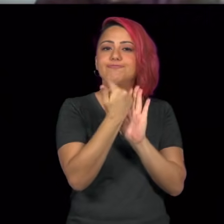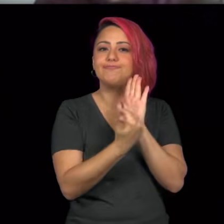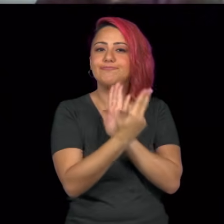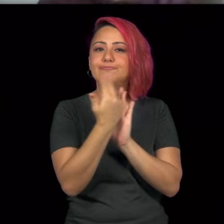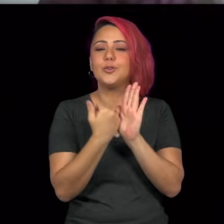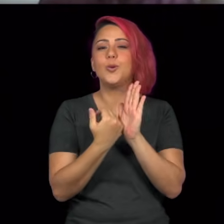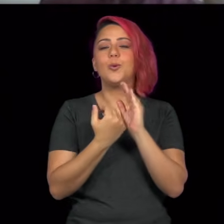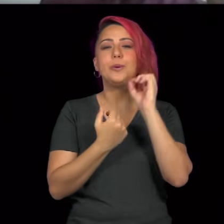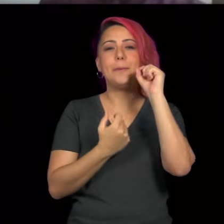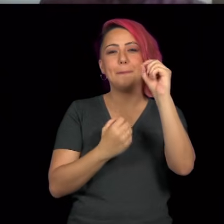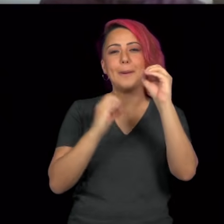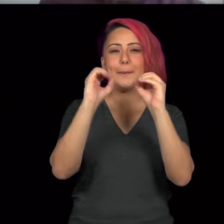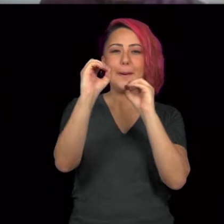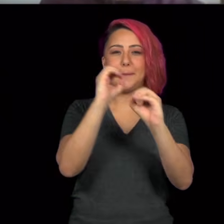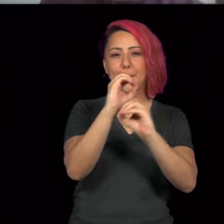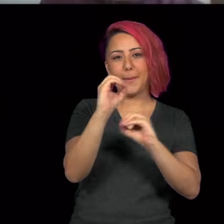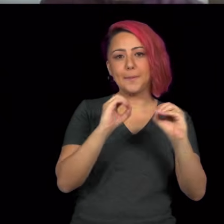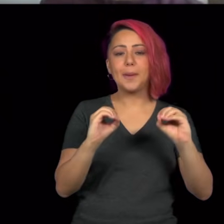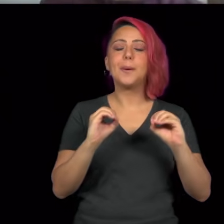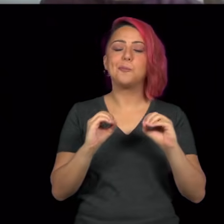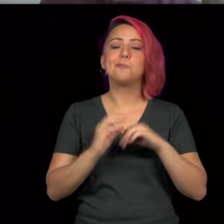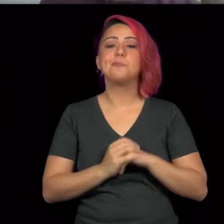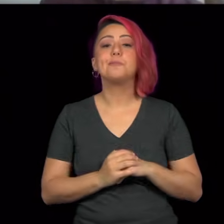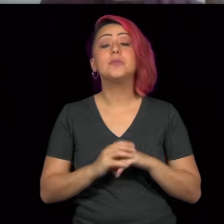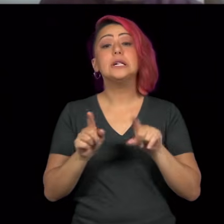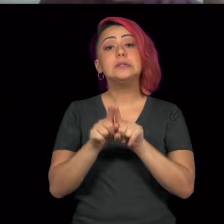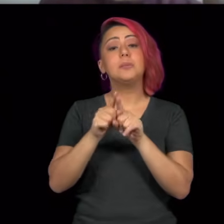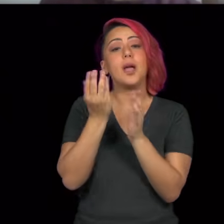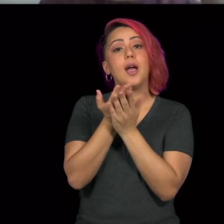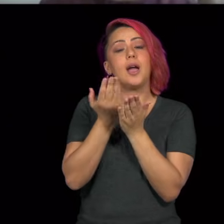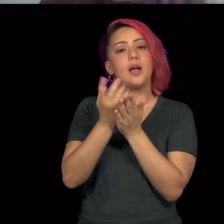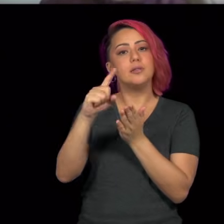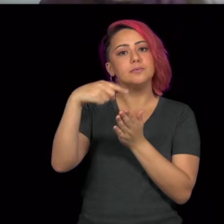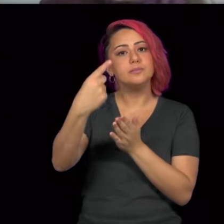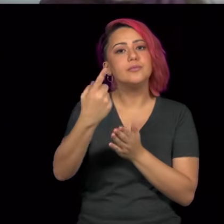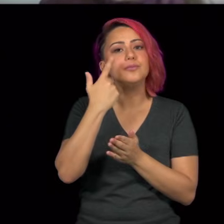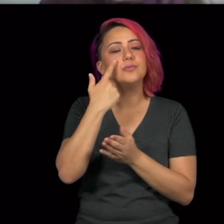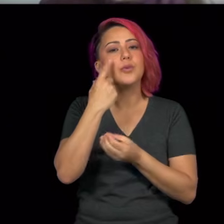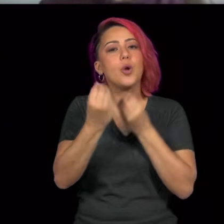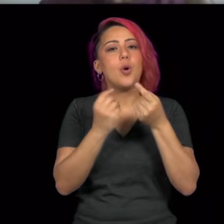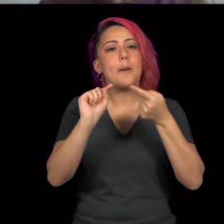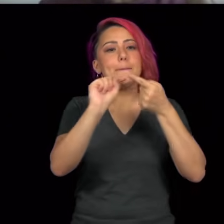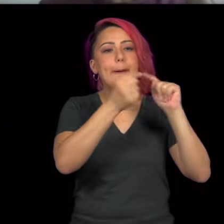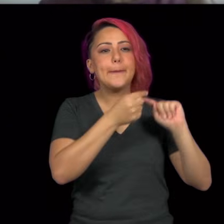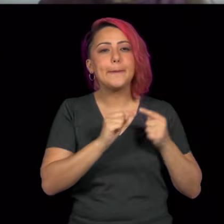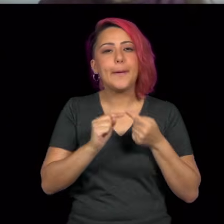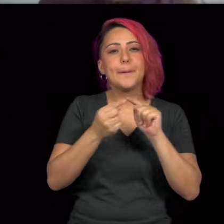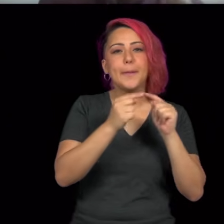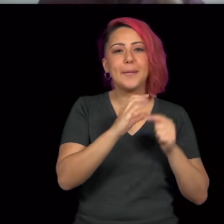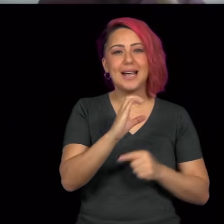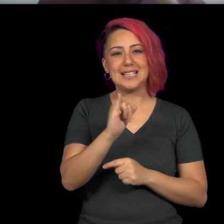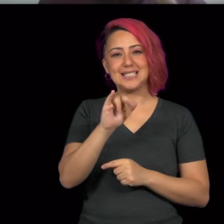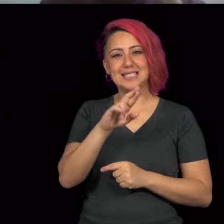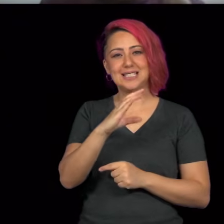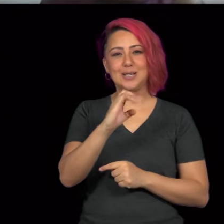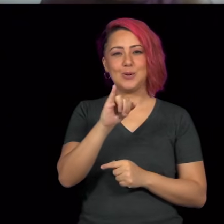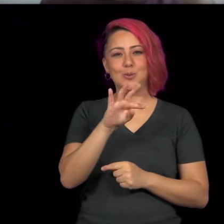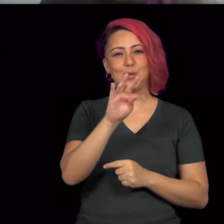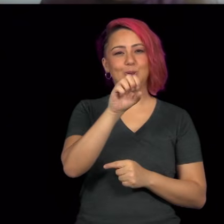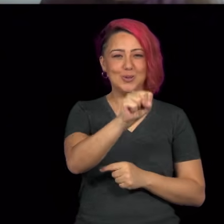transistores, tá? E na próxima aula vamos estar explorando os circuitos combinacionais.